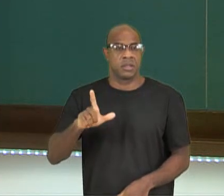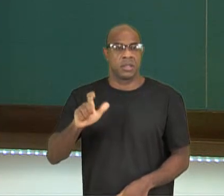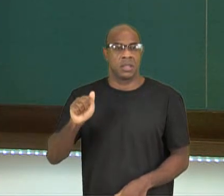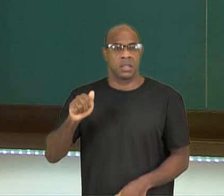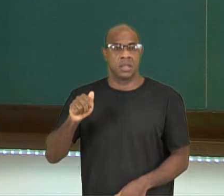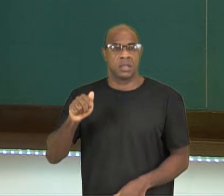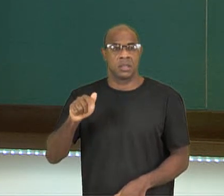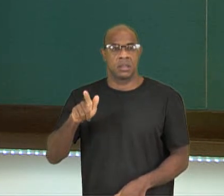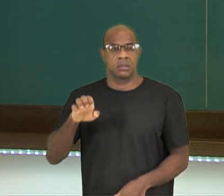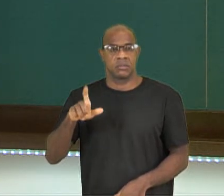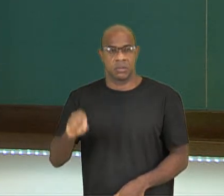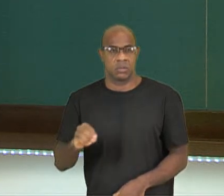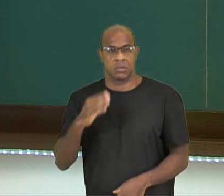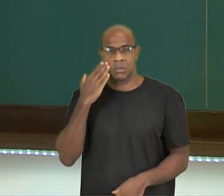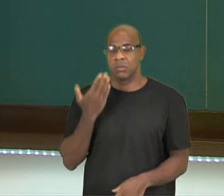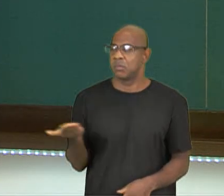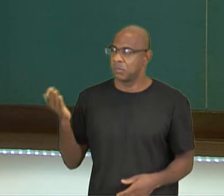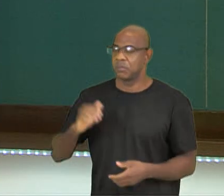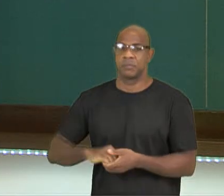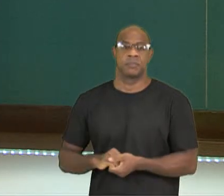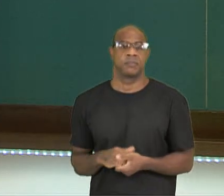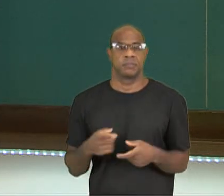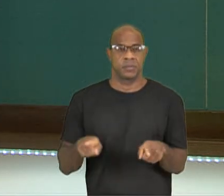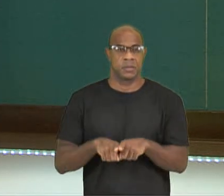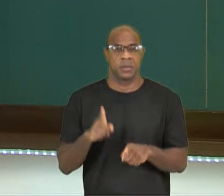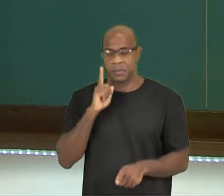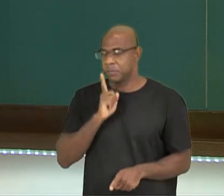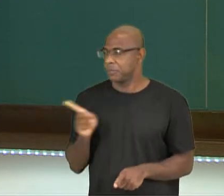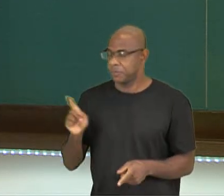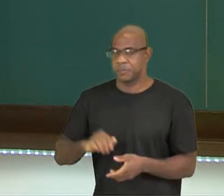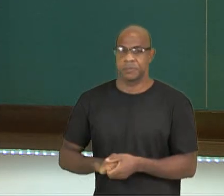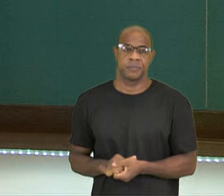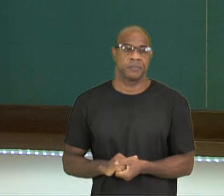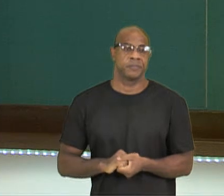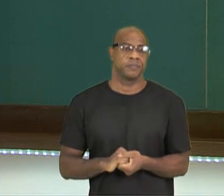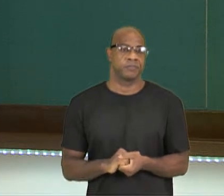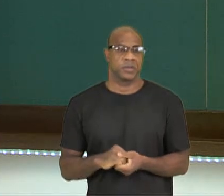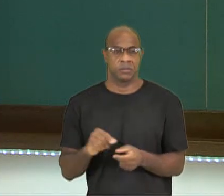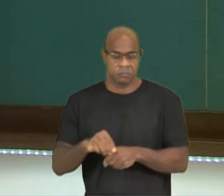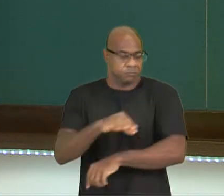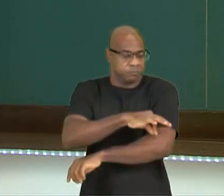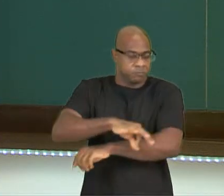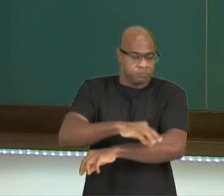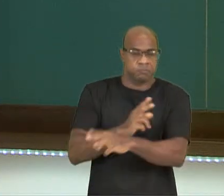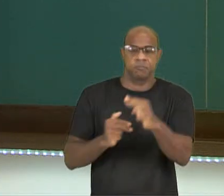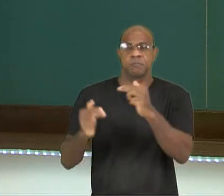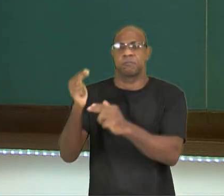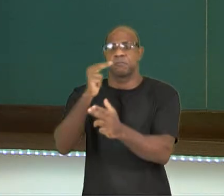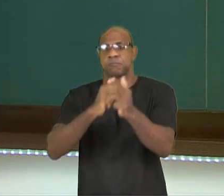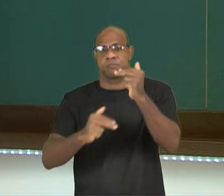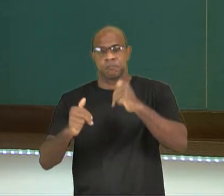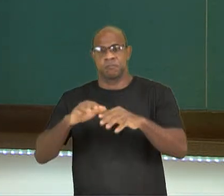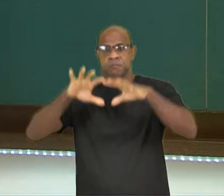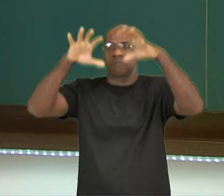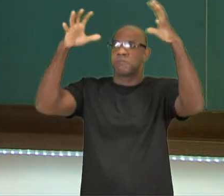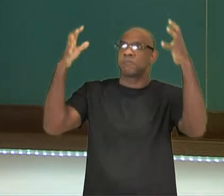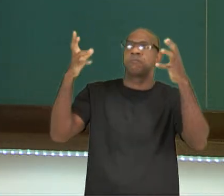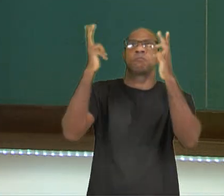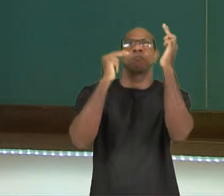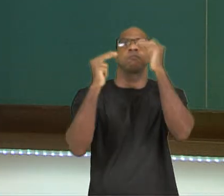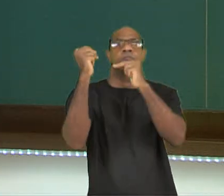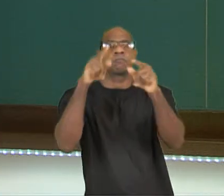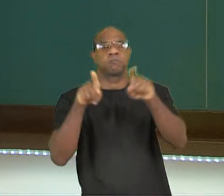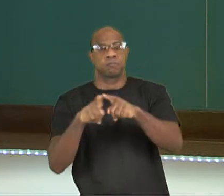finalizado a sua cúpula, mas os arquitetos que se sucederam não mexeram no projeto, porque Michelangelo foi o grande deus lá